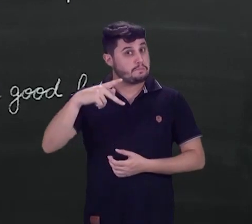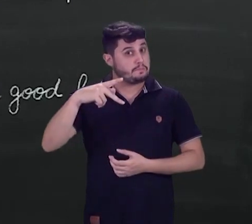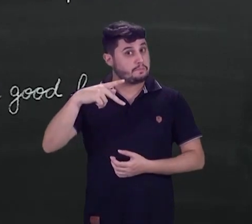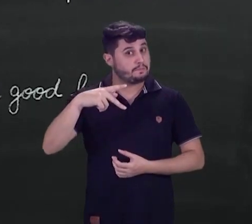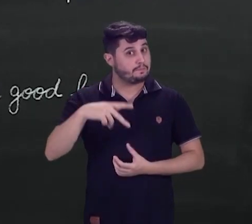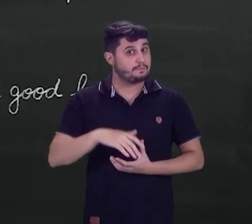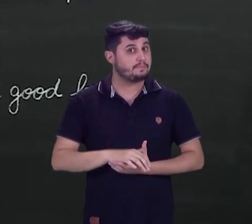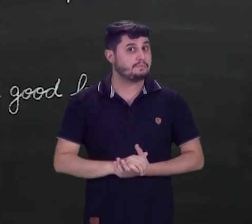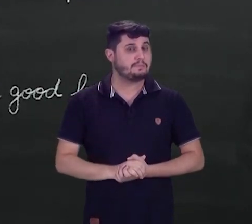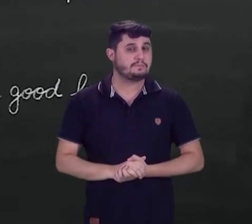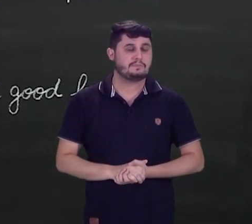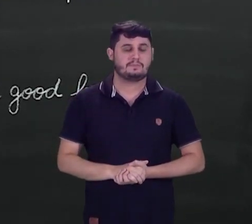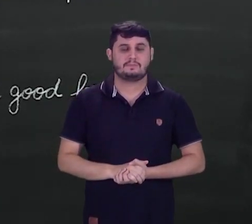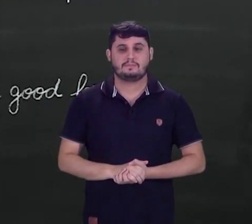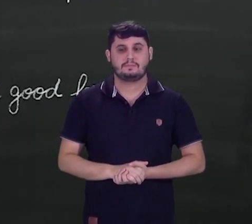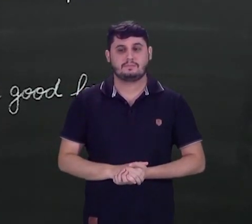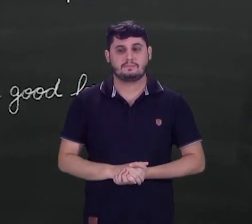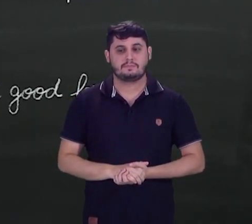P,